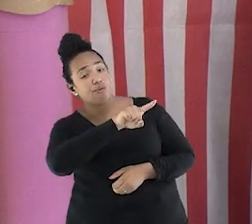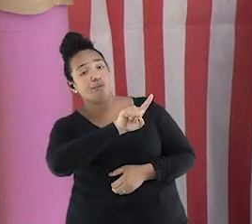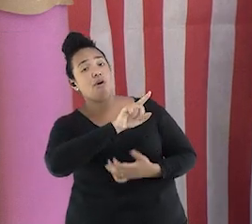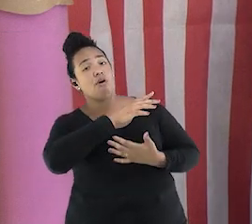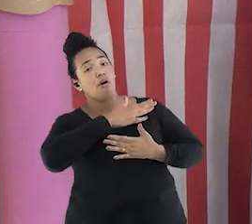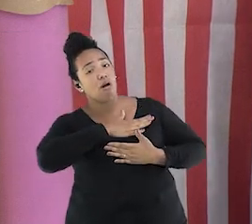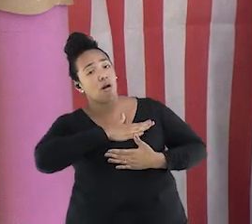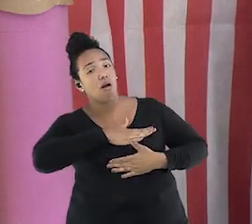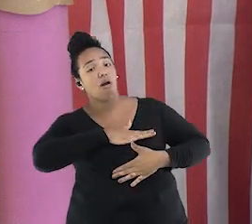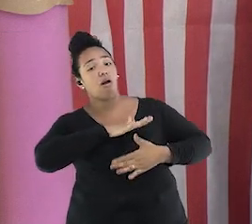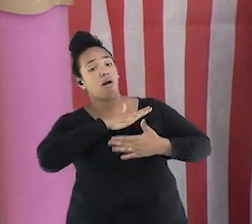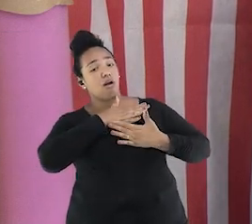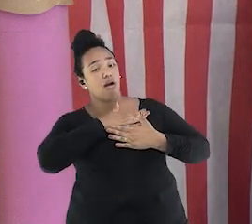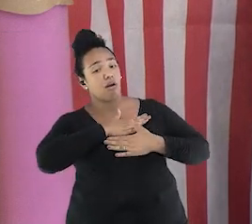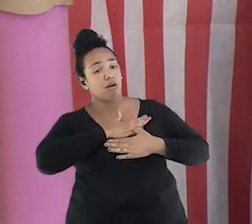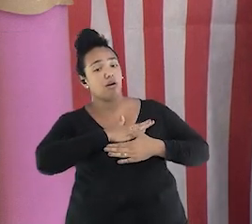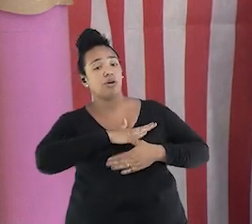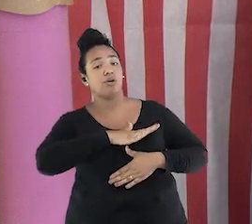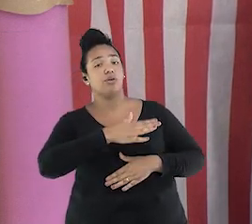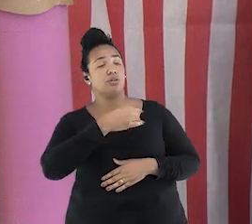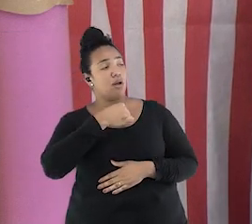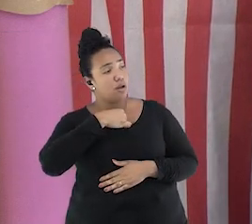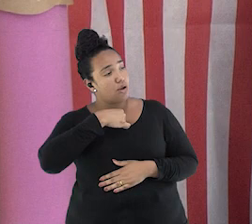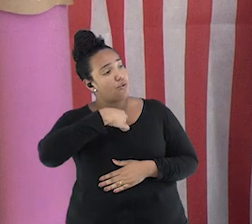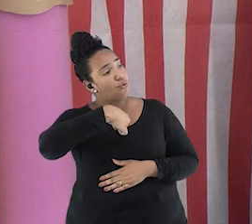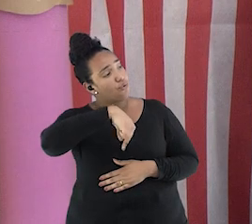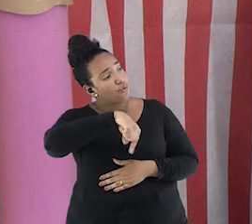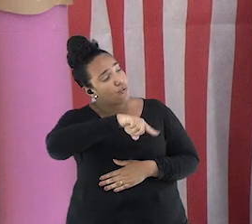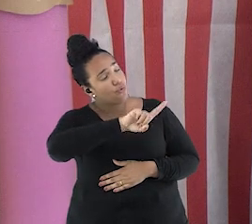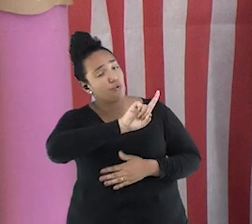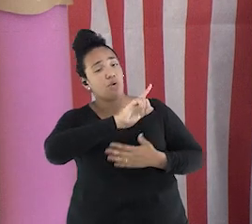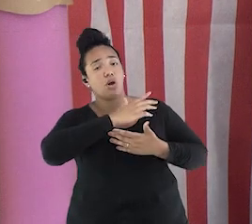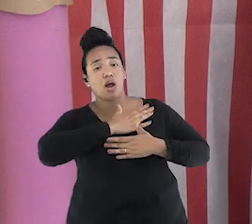Já vou indo,